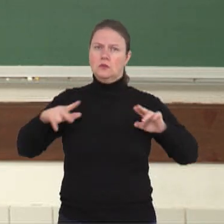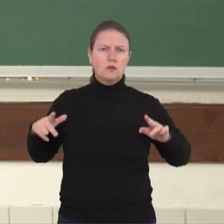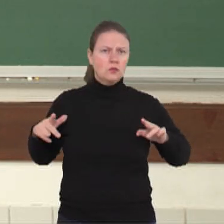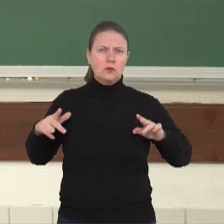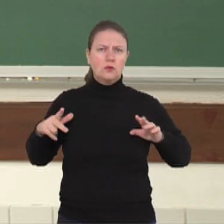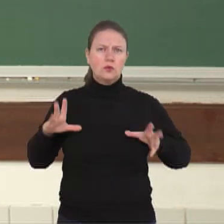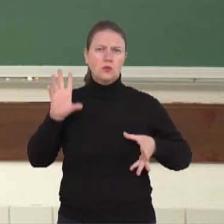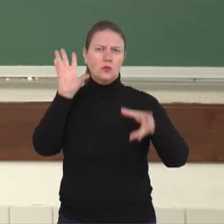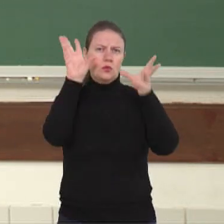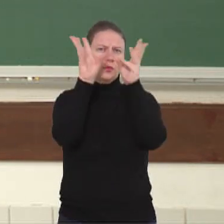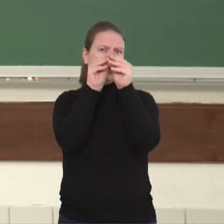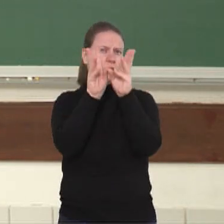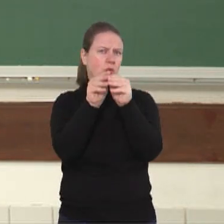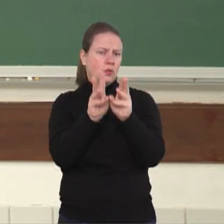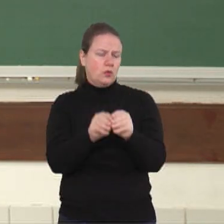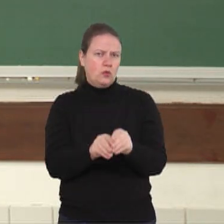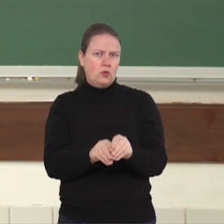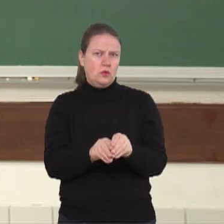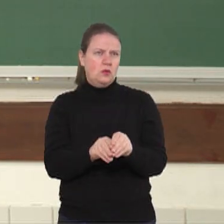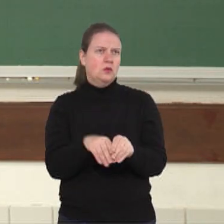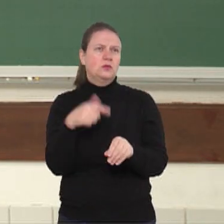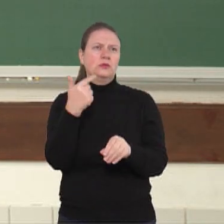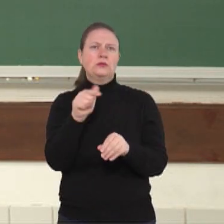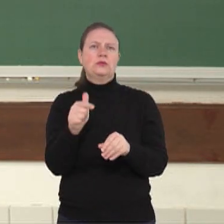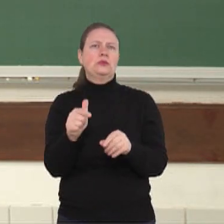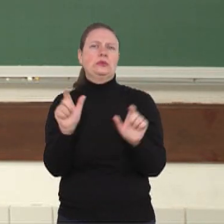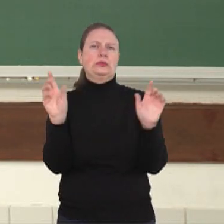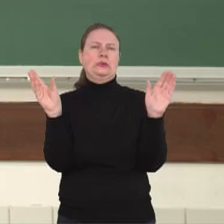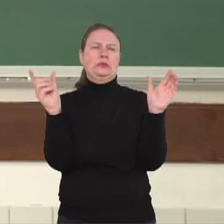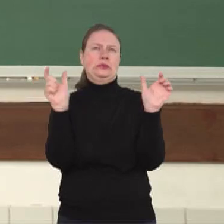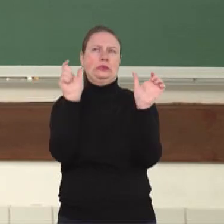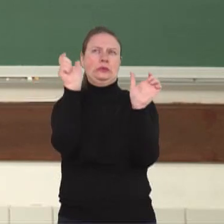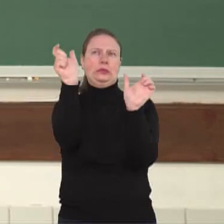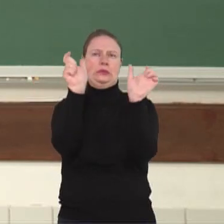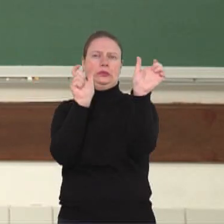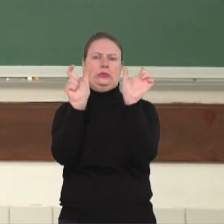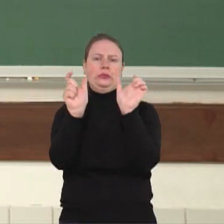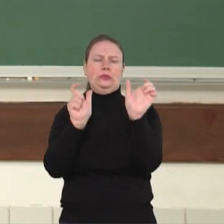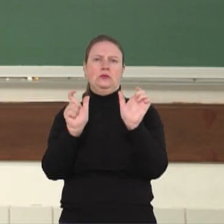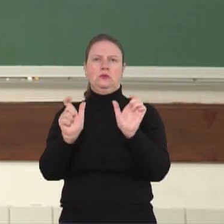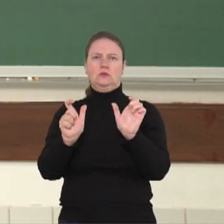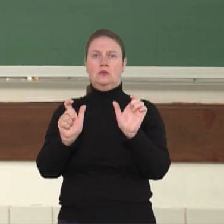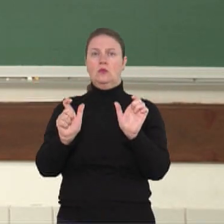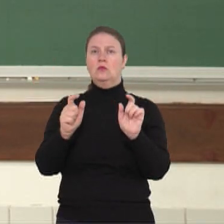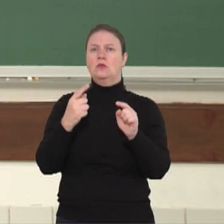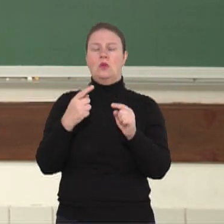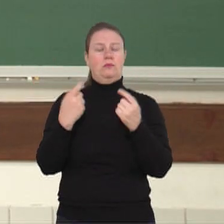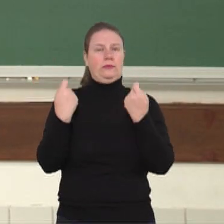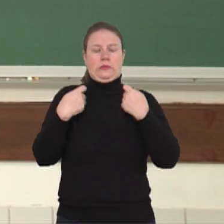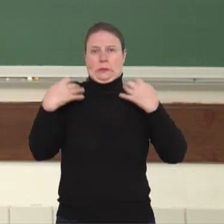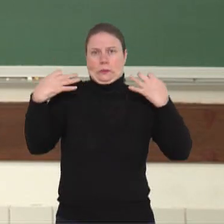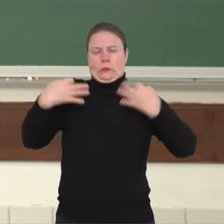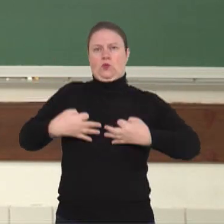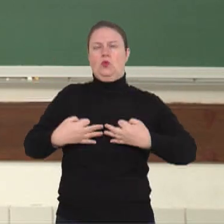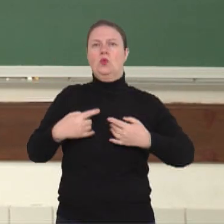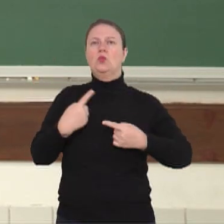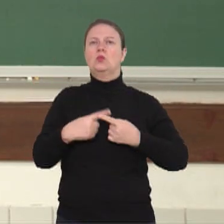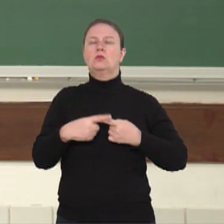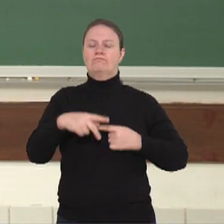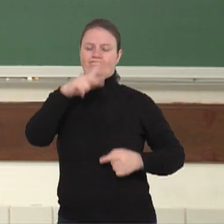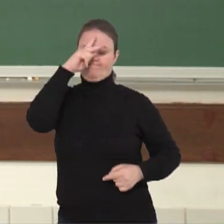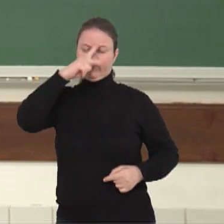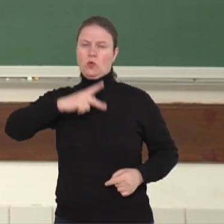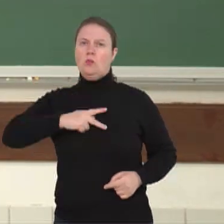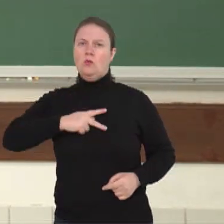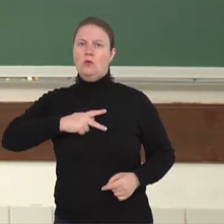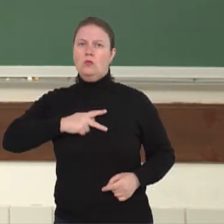é tão estruturadinha, porque veja, ela é sim, bastante pessoal, né? Aquele que analisa, coloca aí o